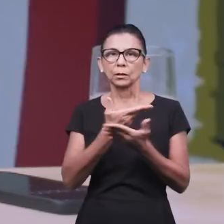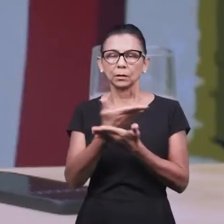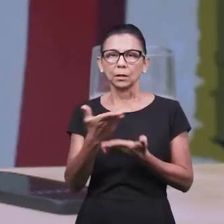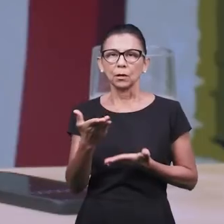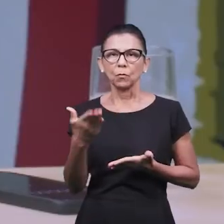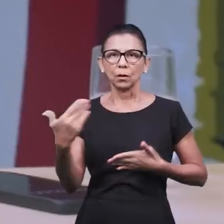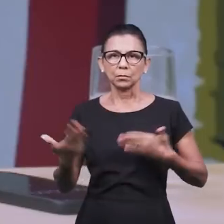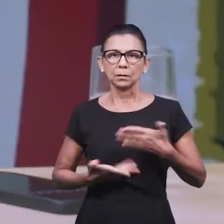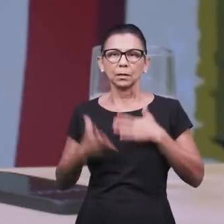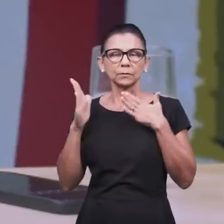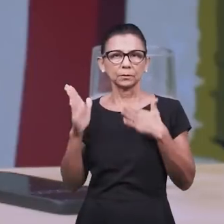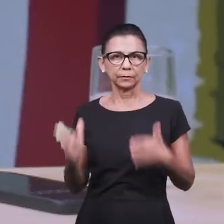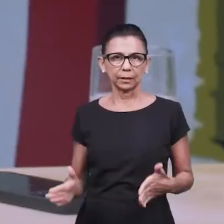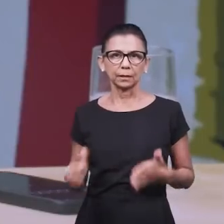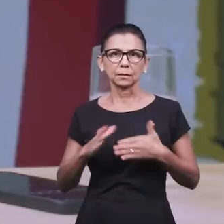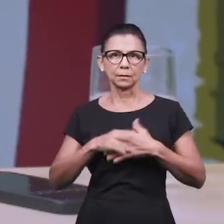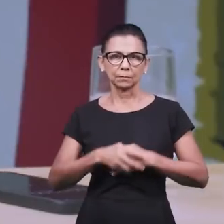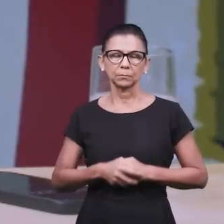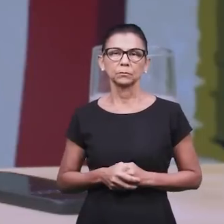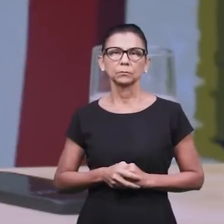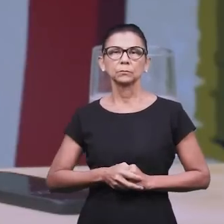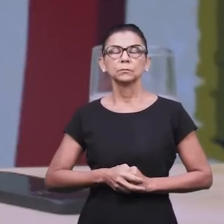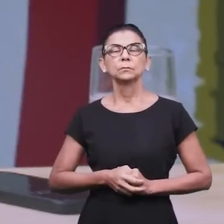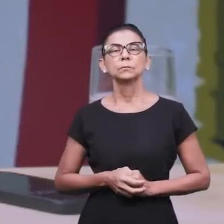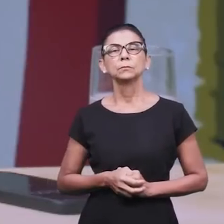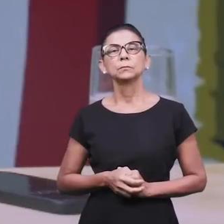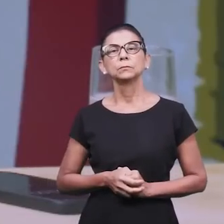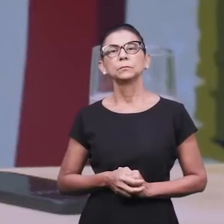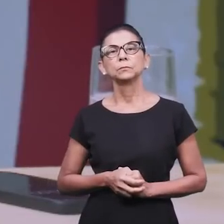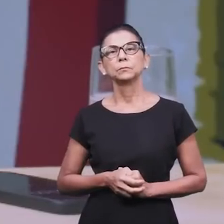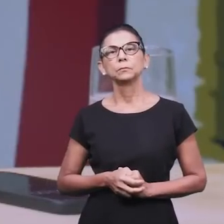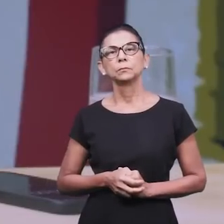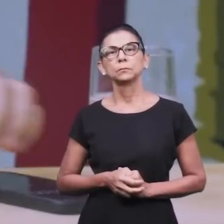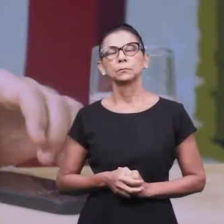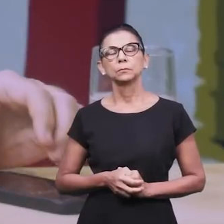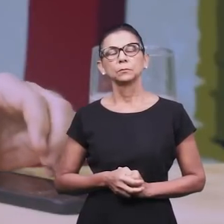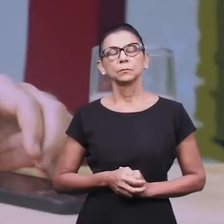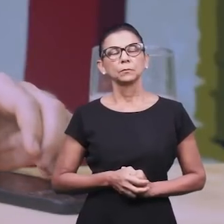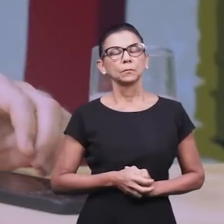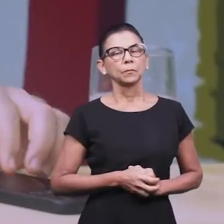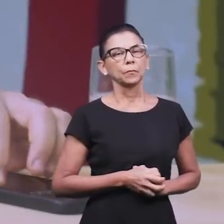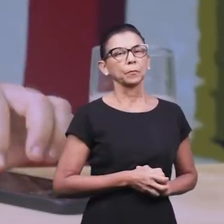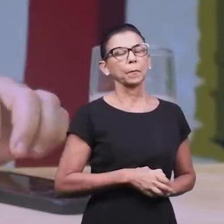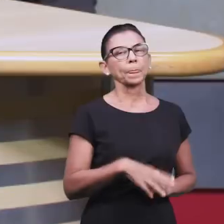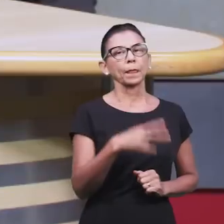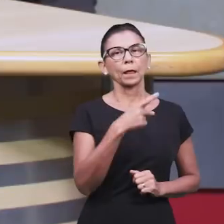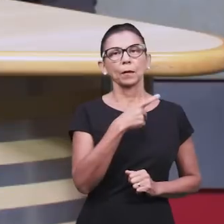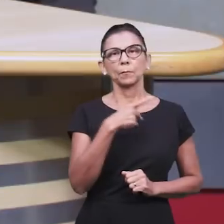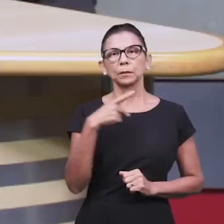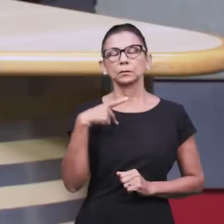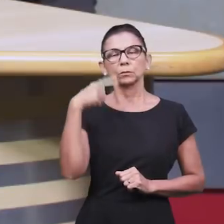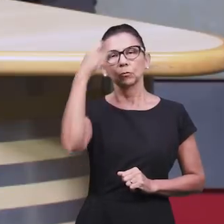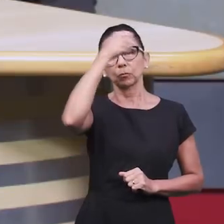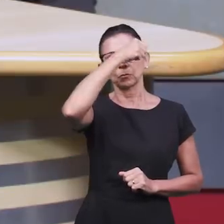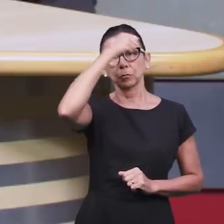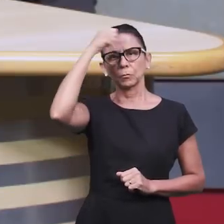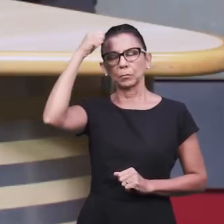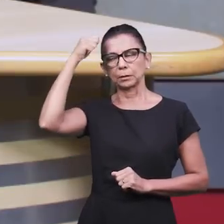Pastor Amadeu, quando nós tratamos da Carta de Judas, nós